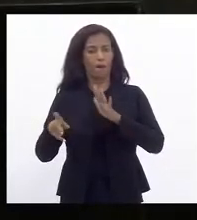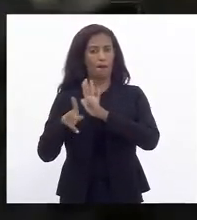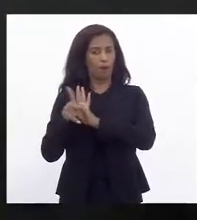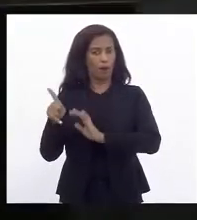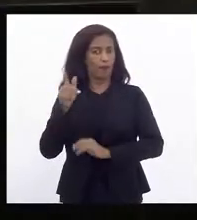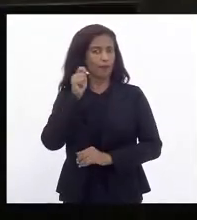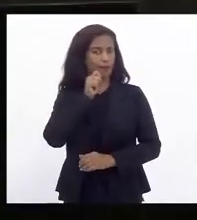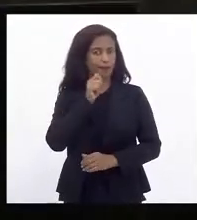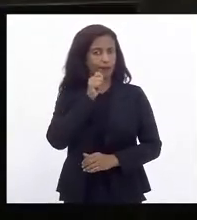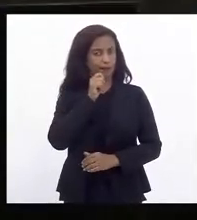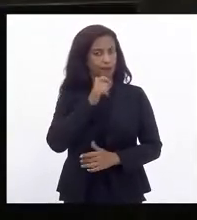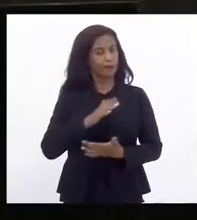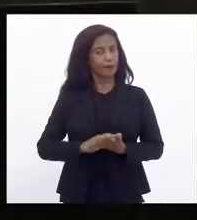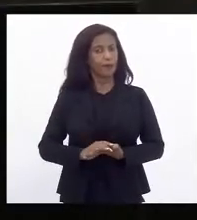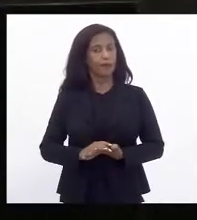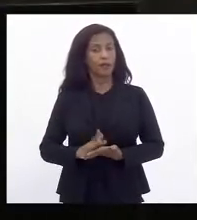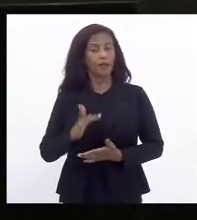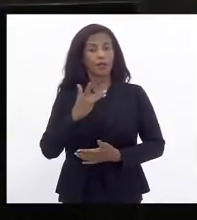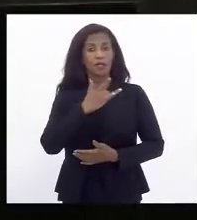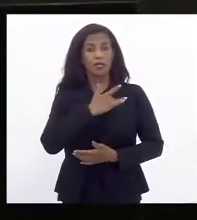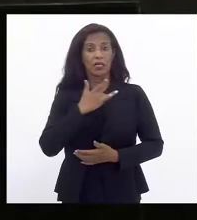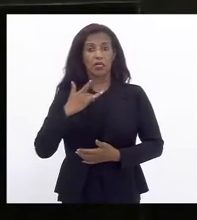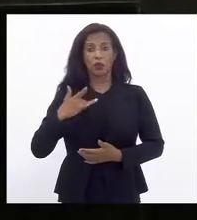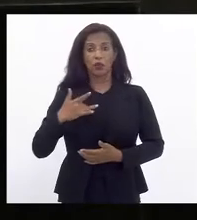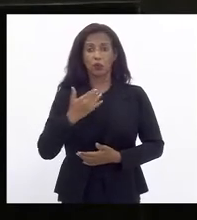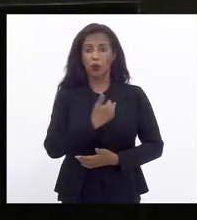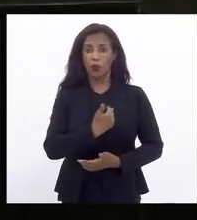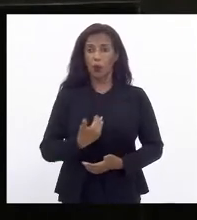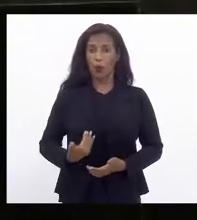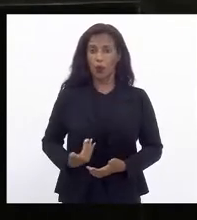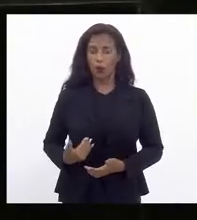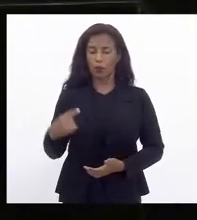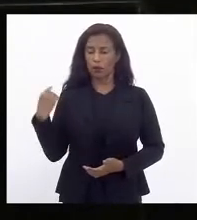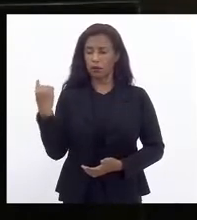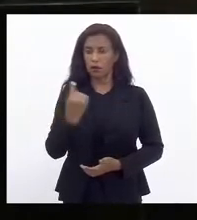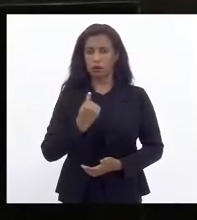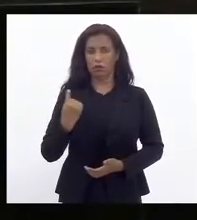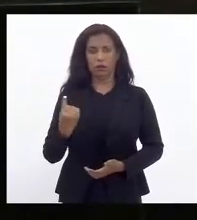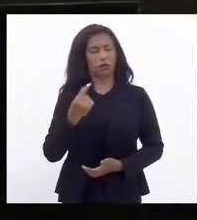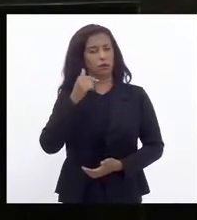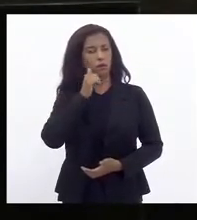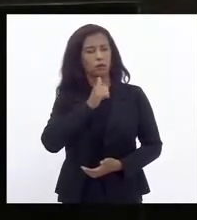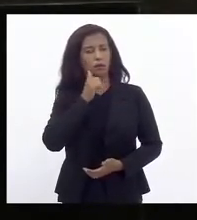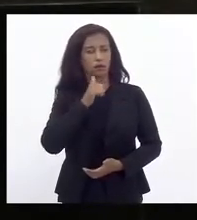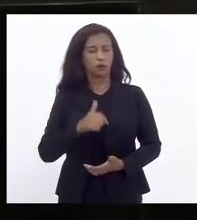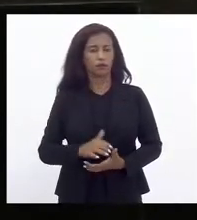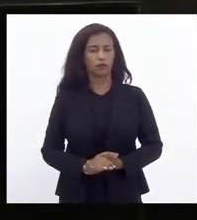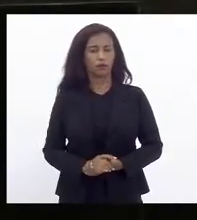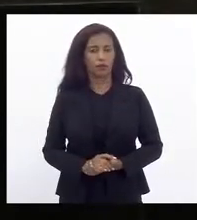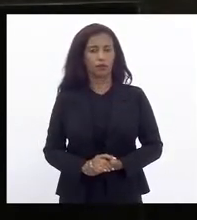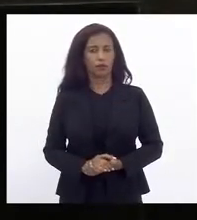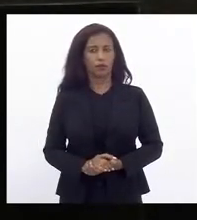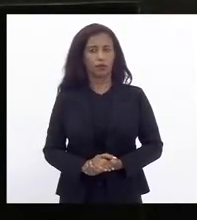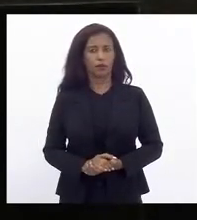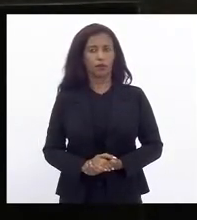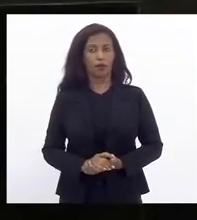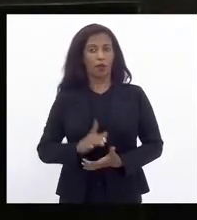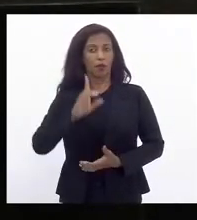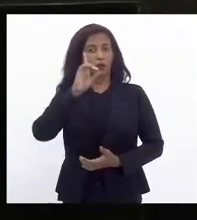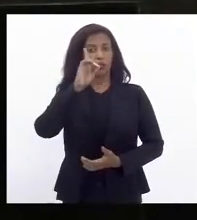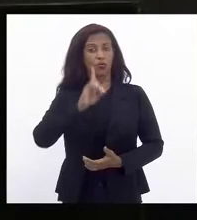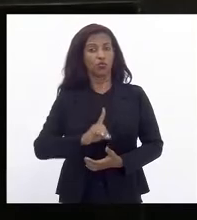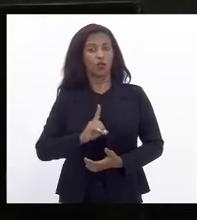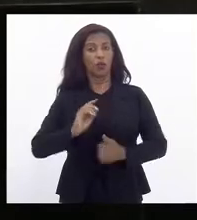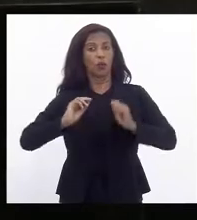higiênico é uma questão de saúde pública para as nossas mulheres. É uma questão de